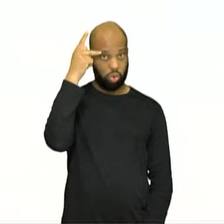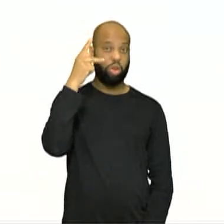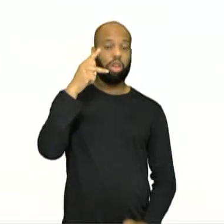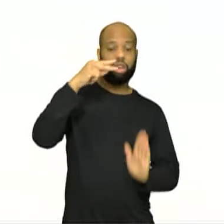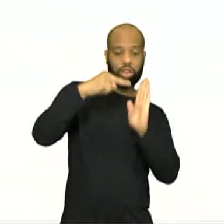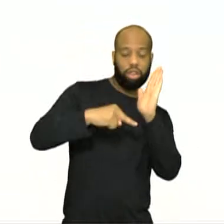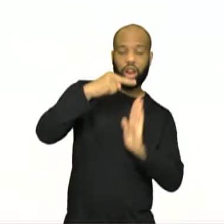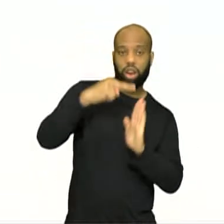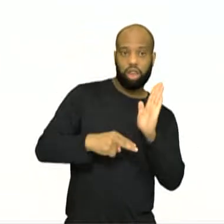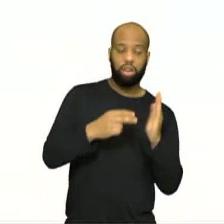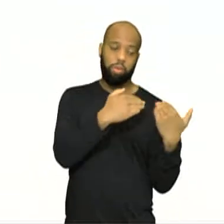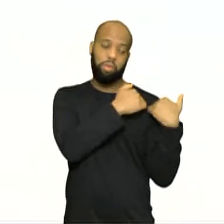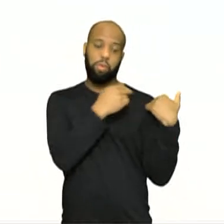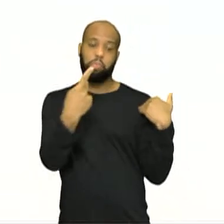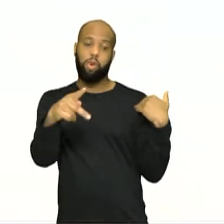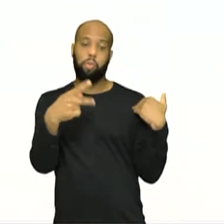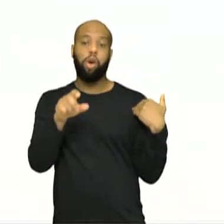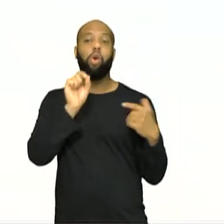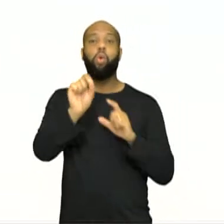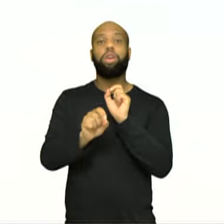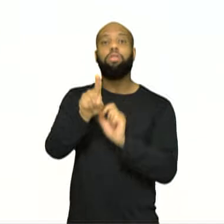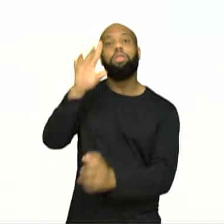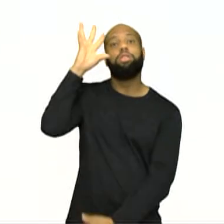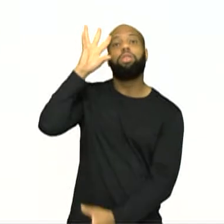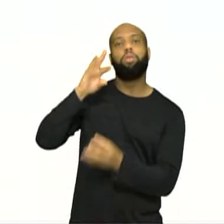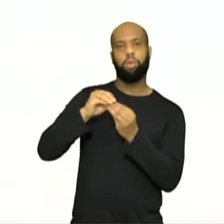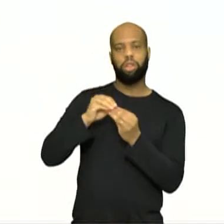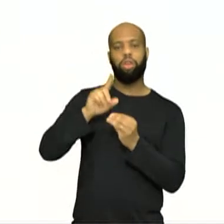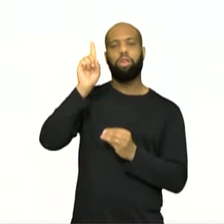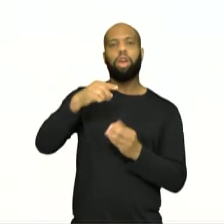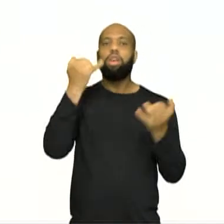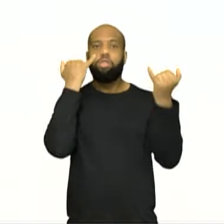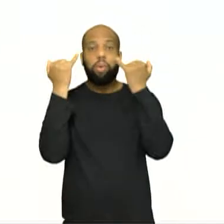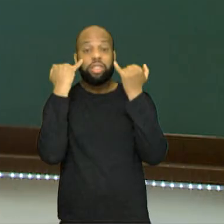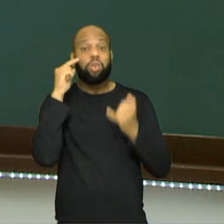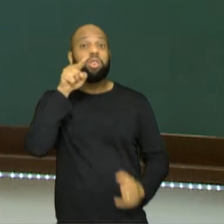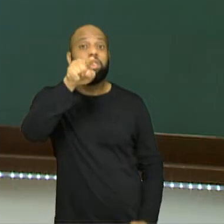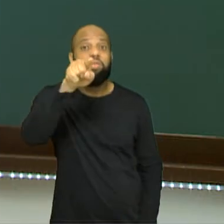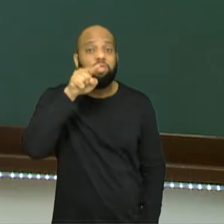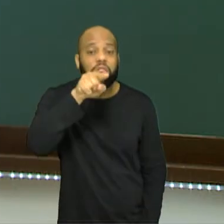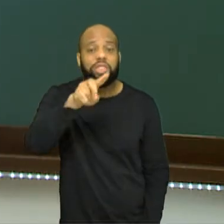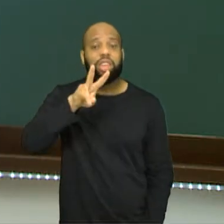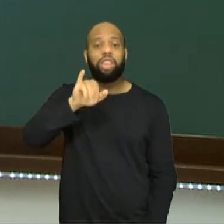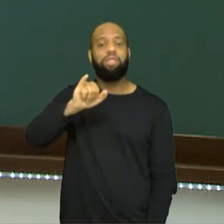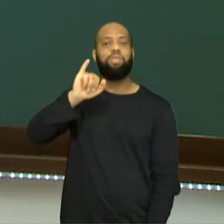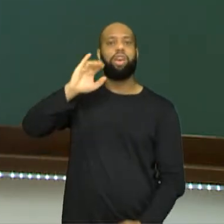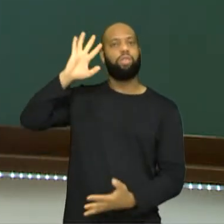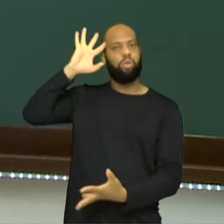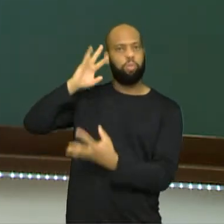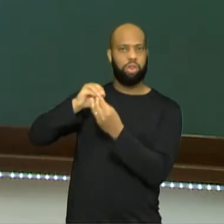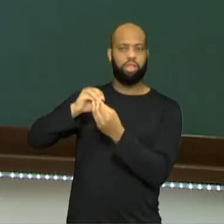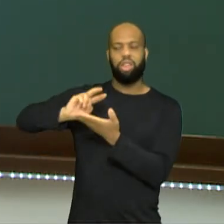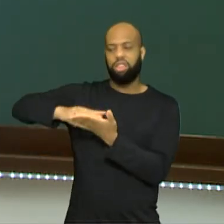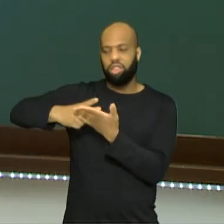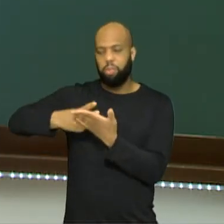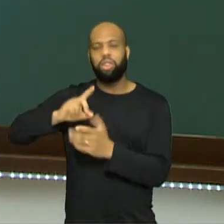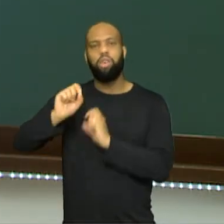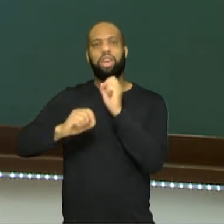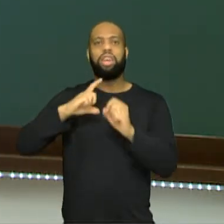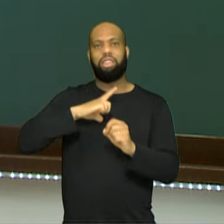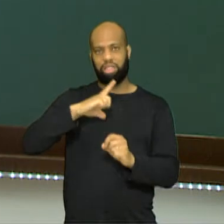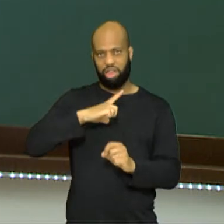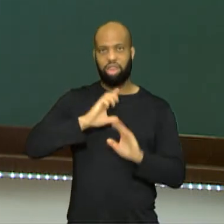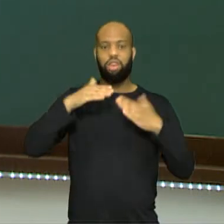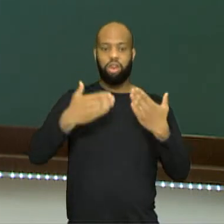sua responsabilidade. Então, subentendidos são informações que você tem que interpretar o que está nas entrelinhas.